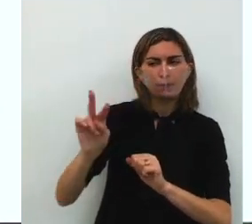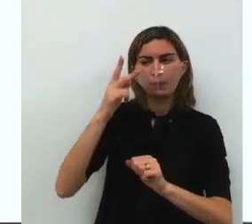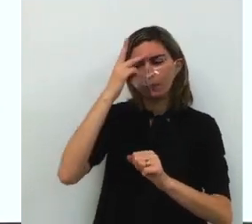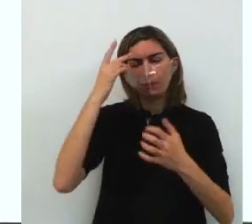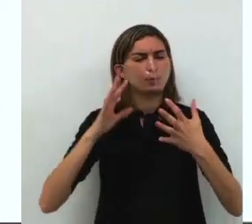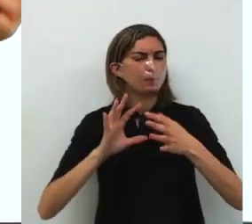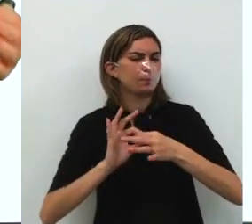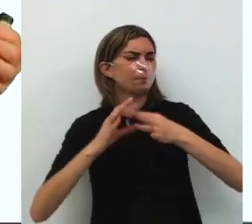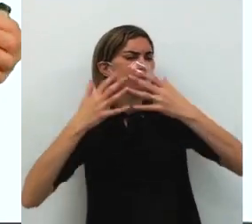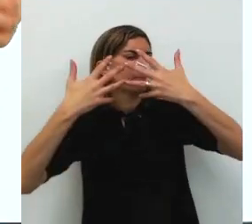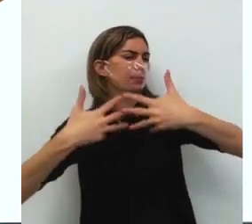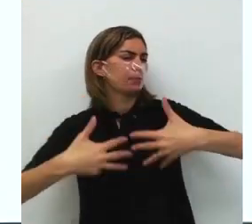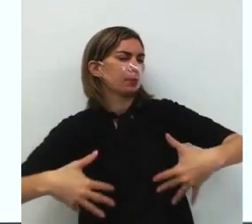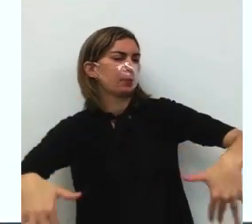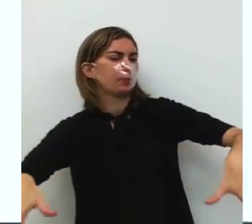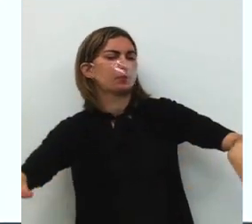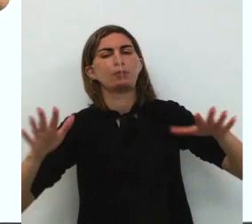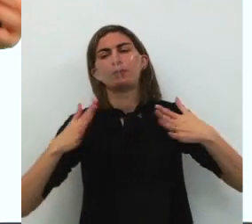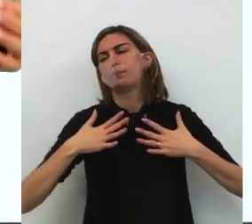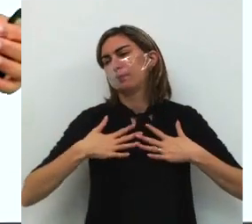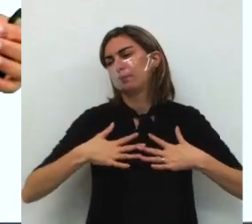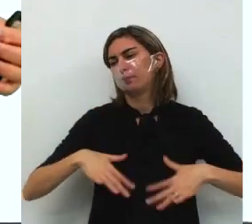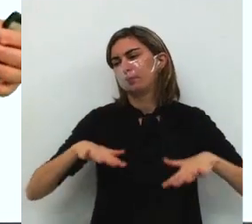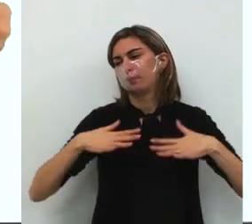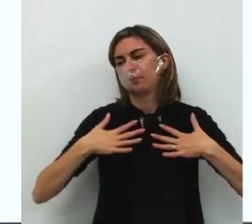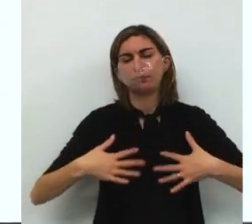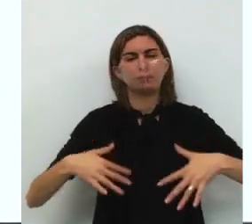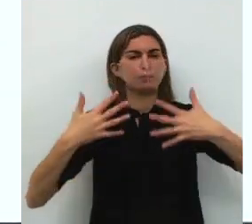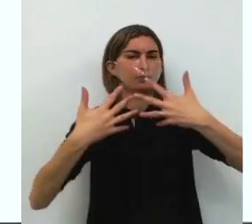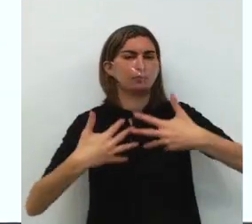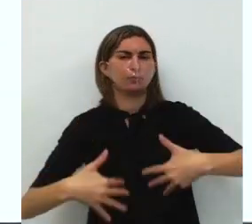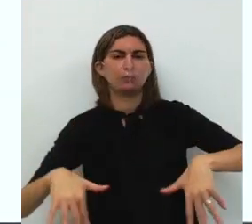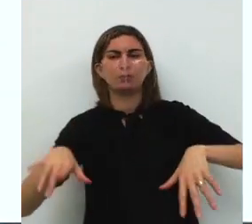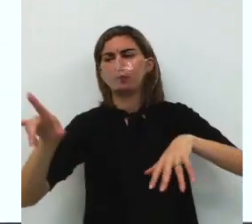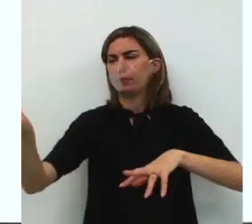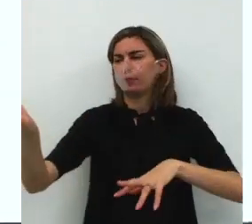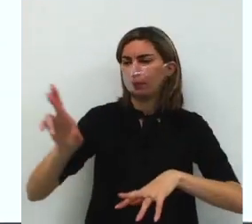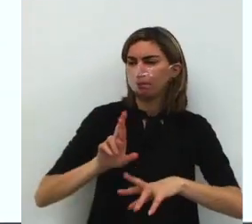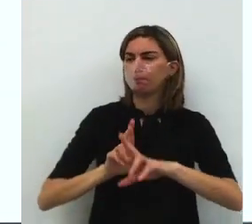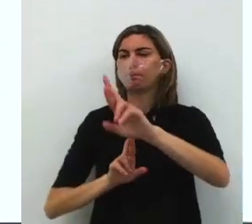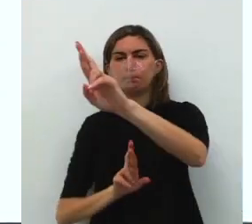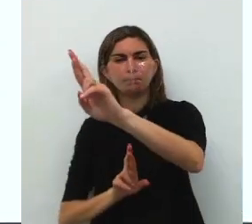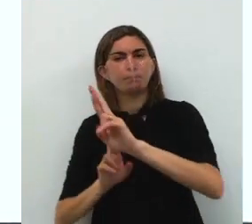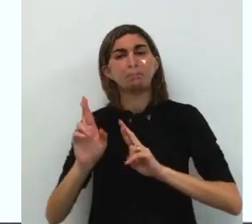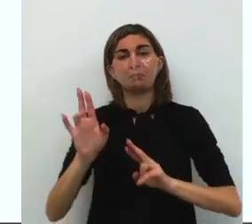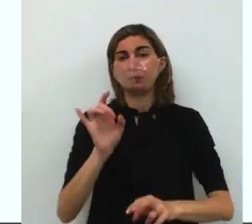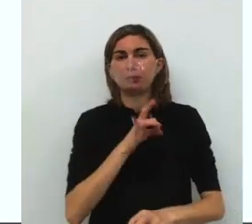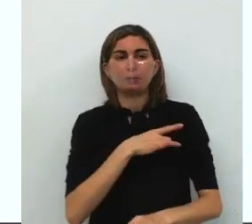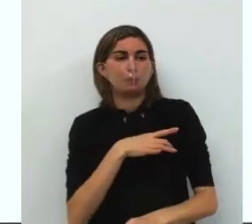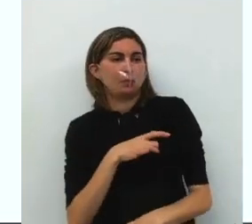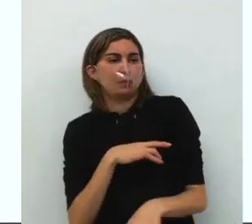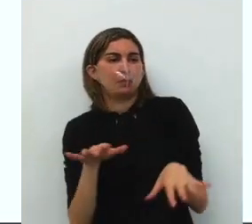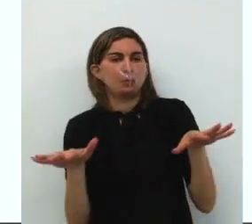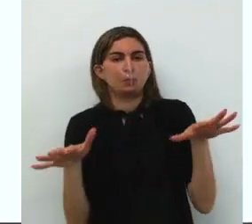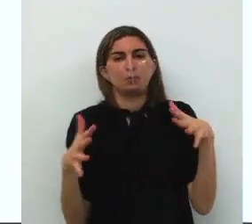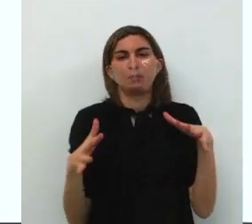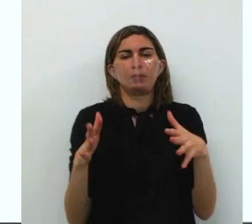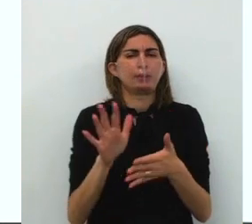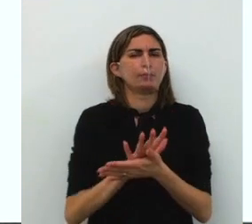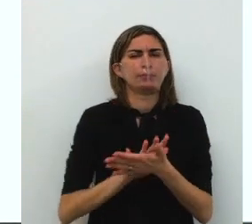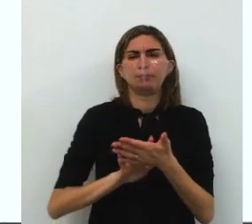Então a pessoa fica à vontade, fica tranquila. Então ela vai responder sem nervosismo,